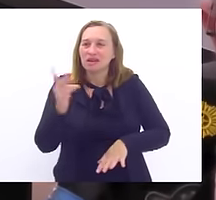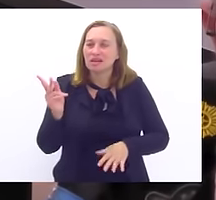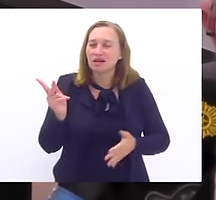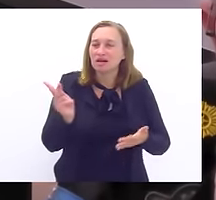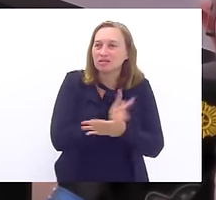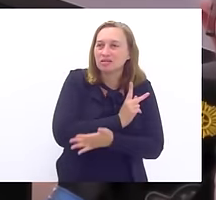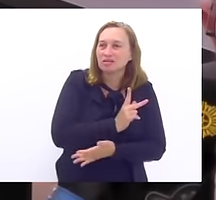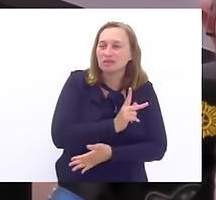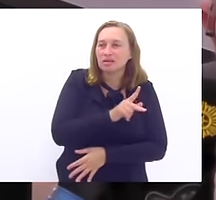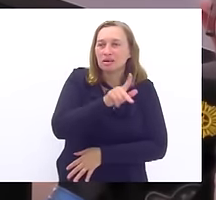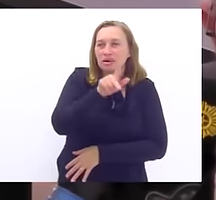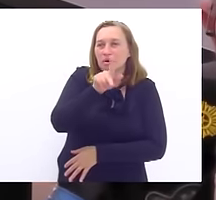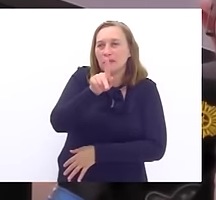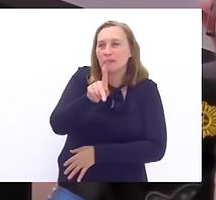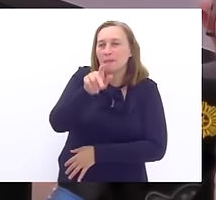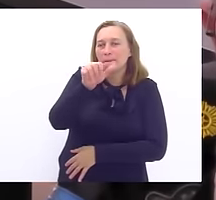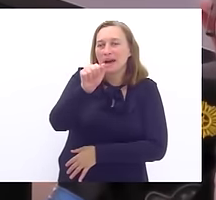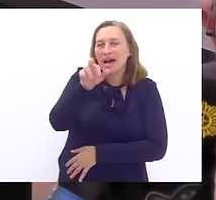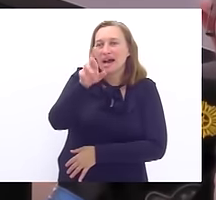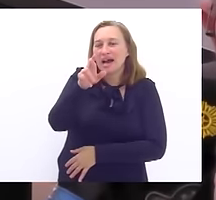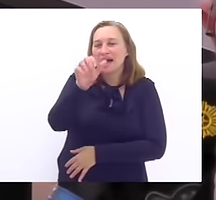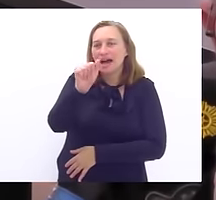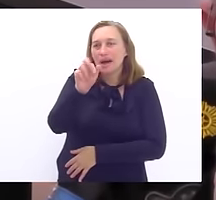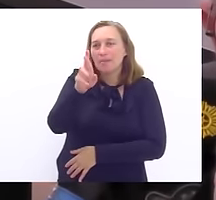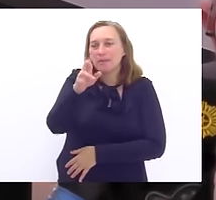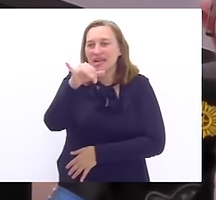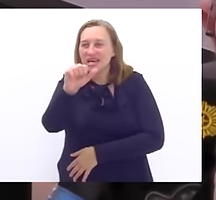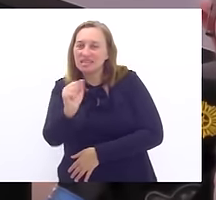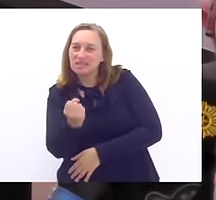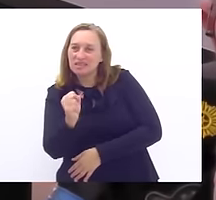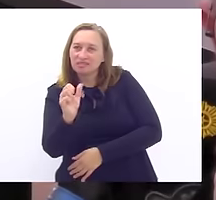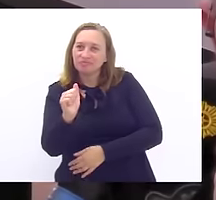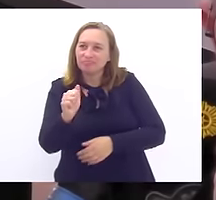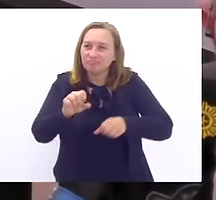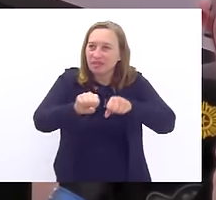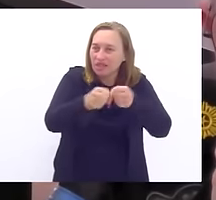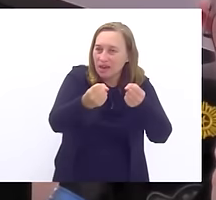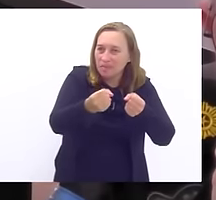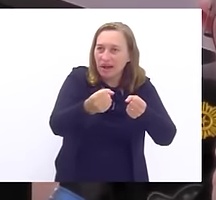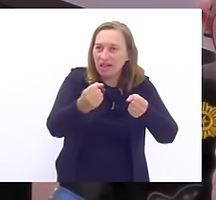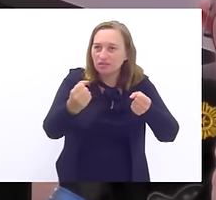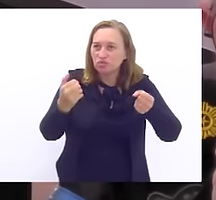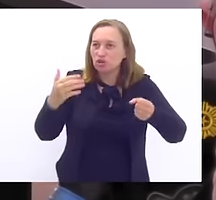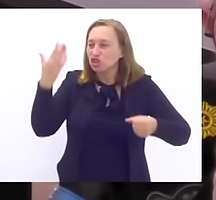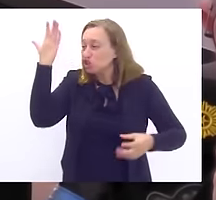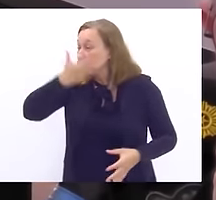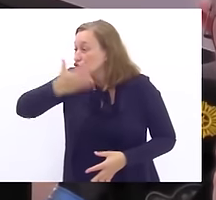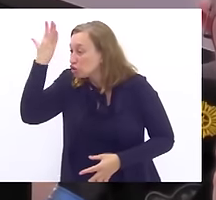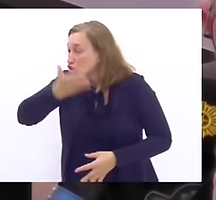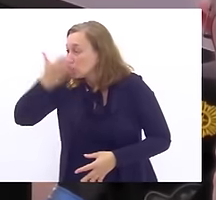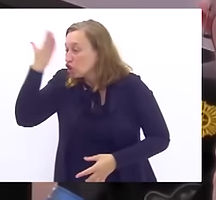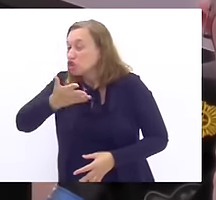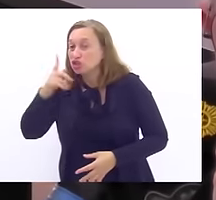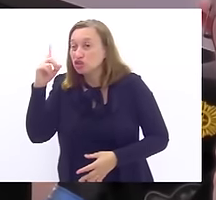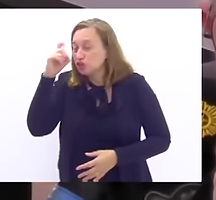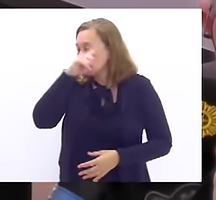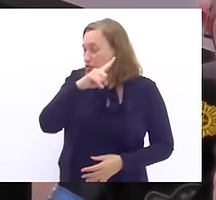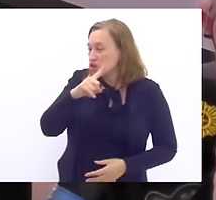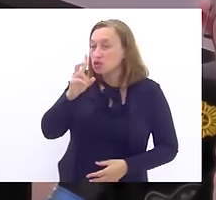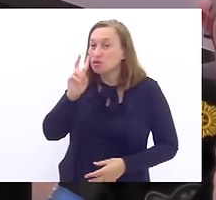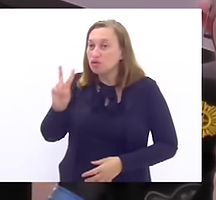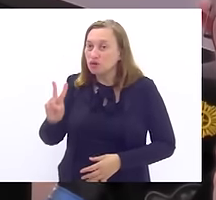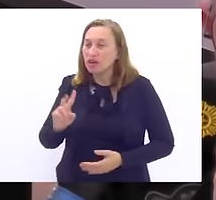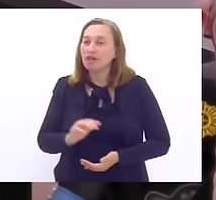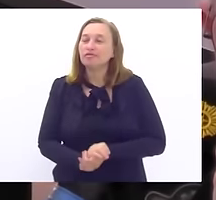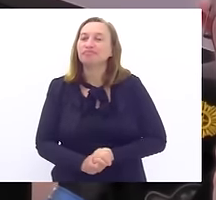trincado de Fora fora além de atrapalhar a visão do condutor ele pode vir a estourar qualquer momento o pneu é atingido e o que é taxativo é